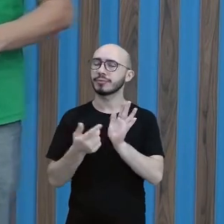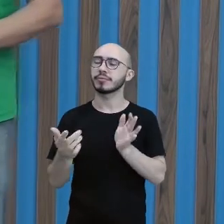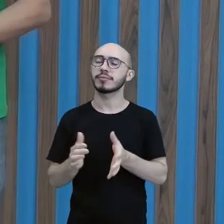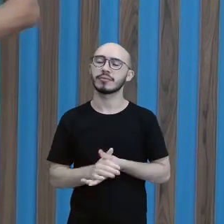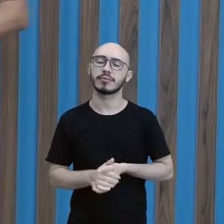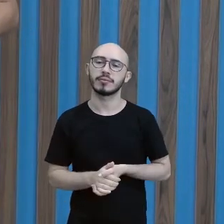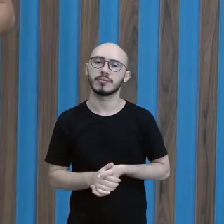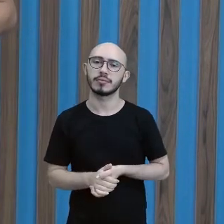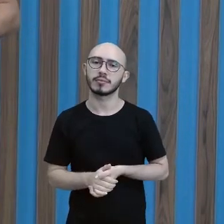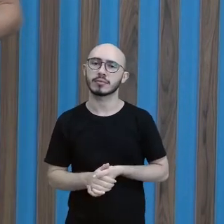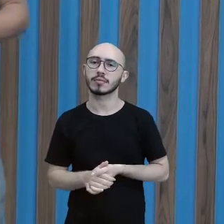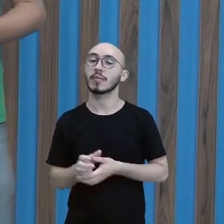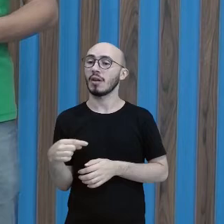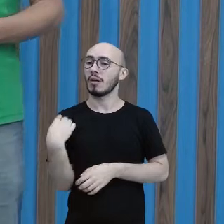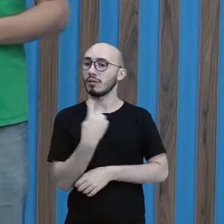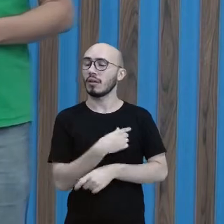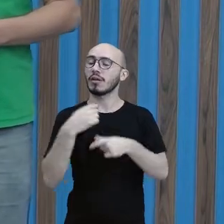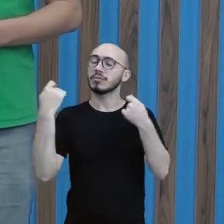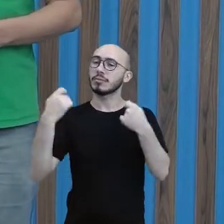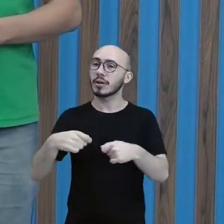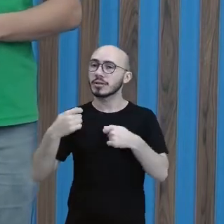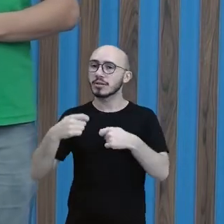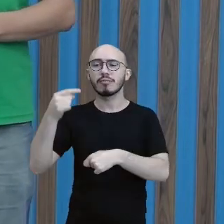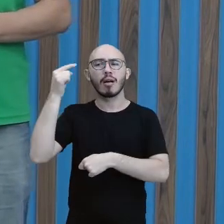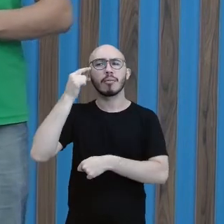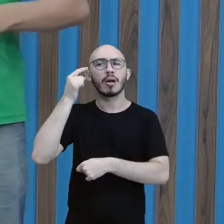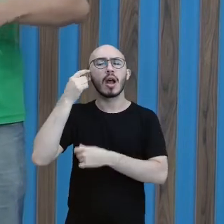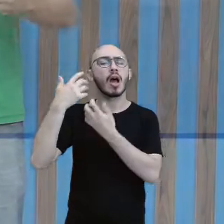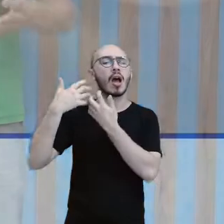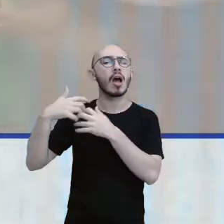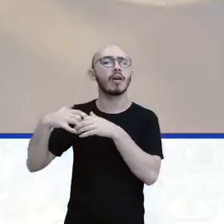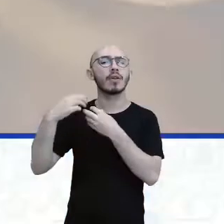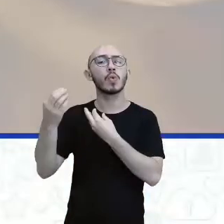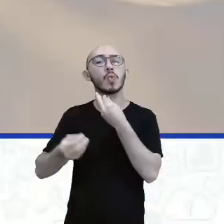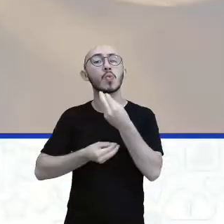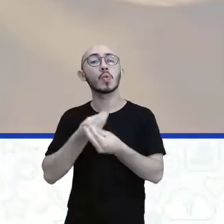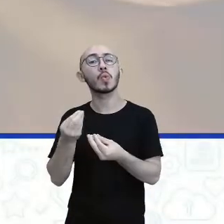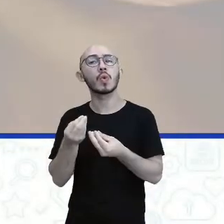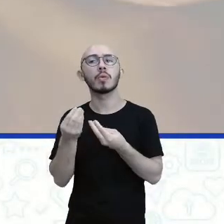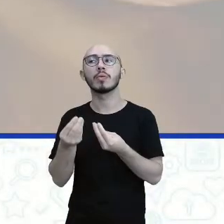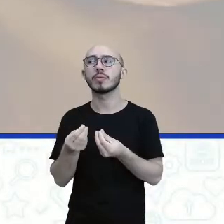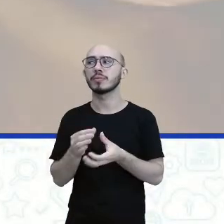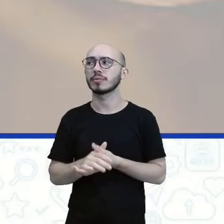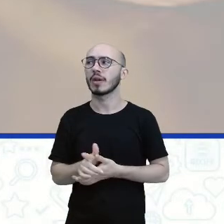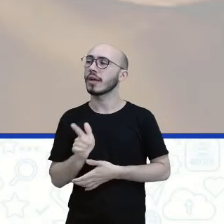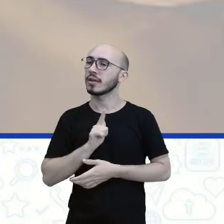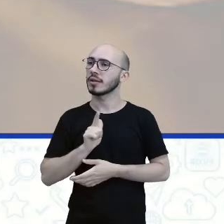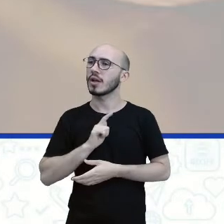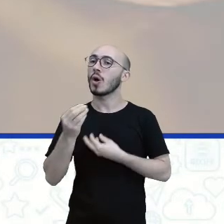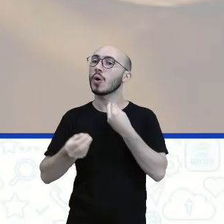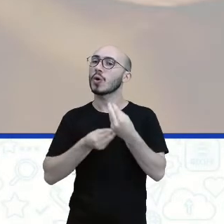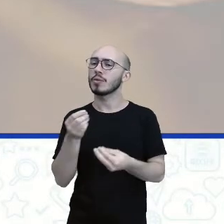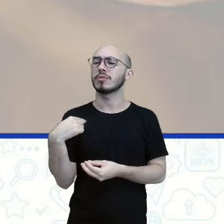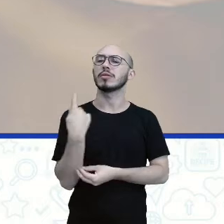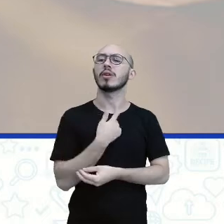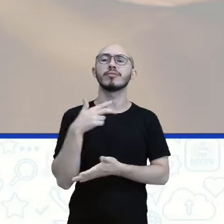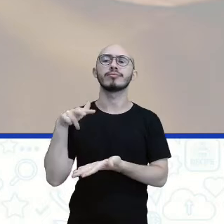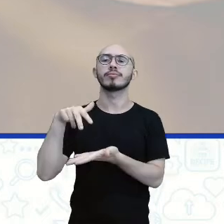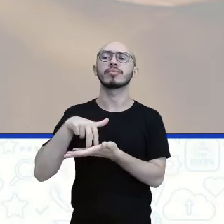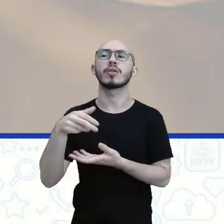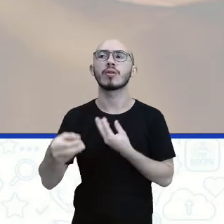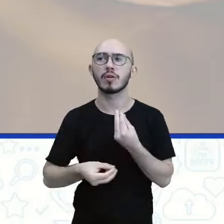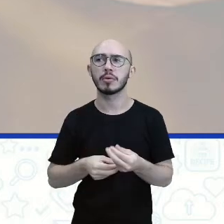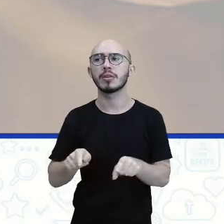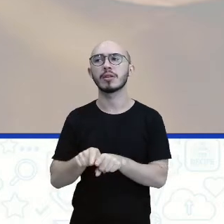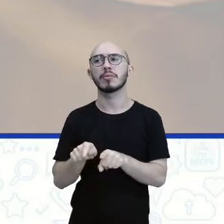aí, a gente precisa justamente pensar de como lidar, né, nessa situação. A gente, inclusive, falou aqui